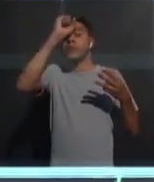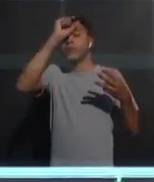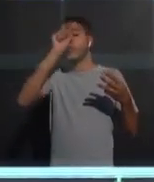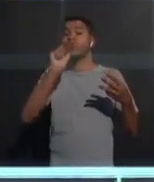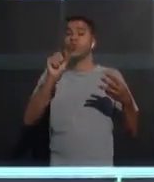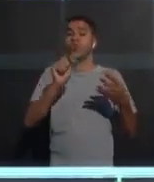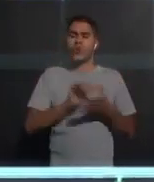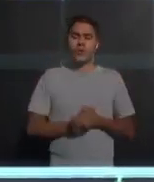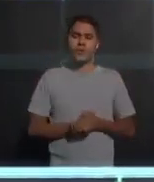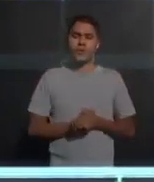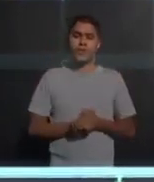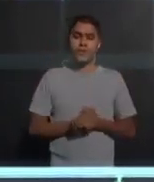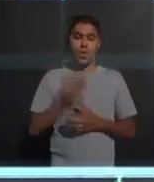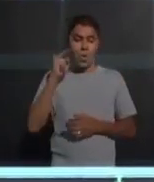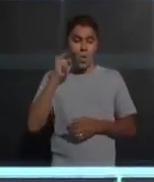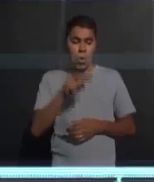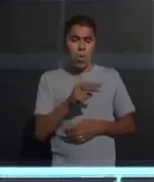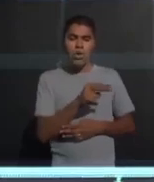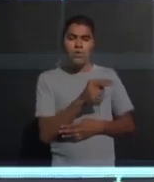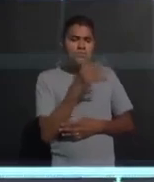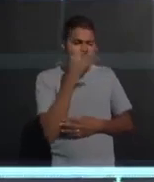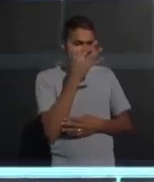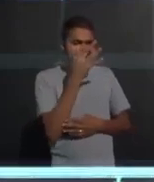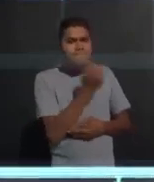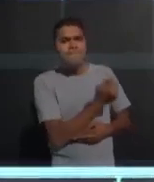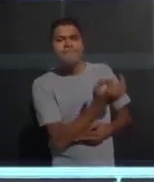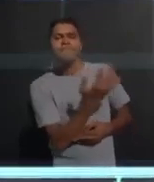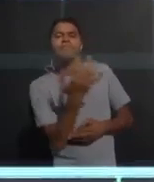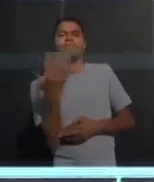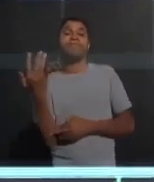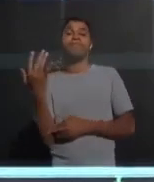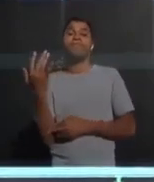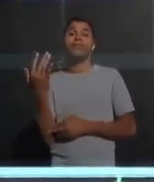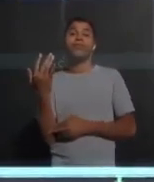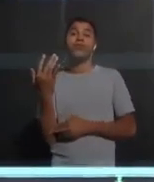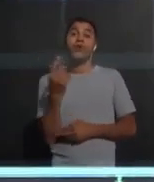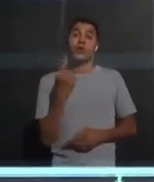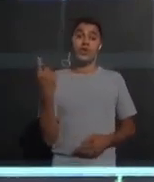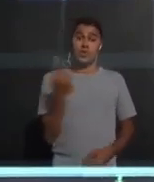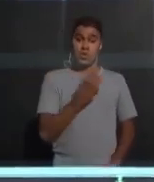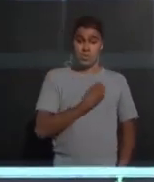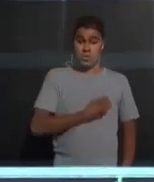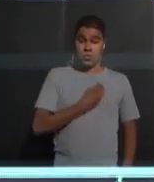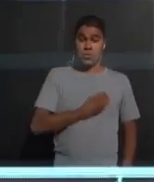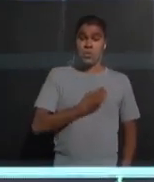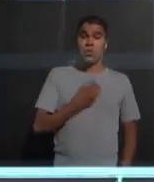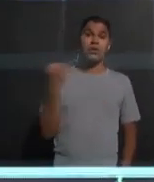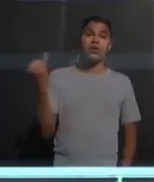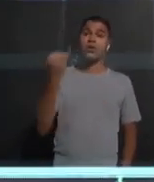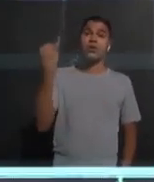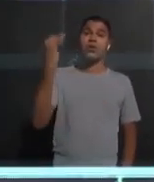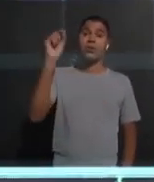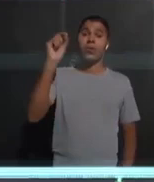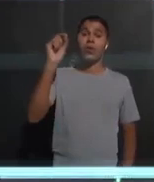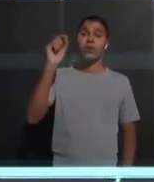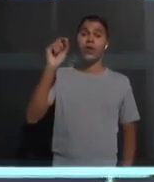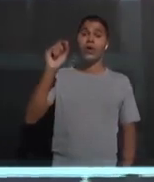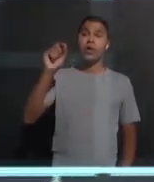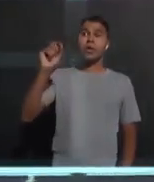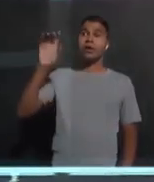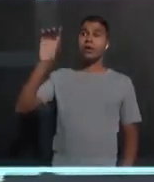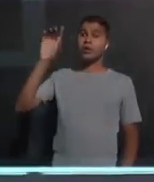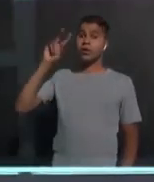é que na nossa vida hoje o que importa é pormos a nossa atenção que ele quer que a gente